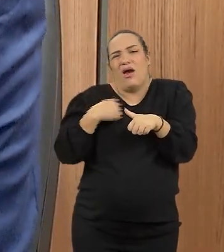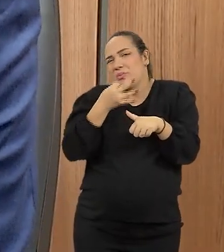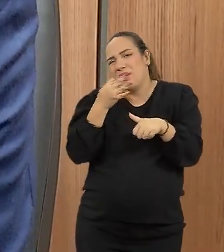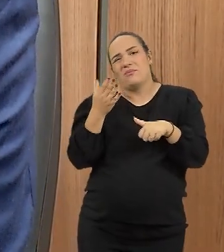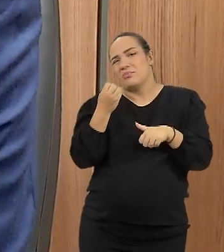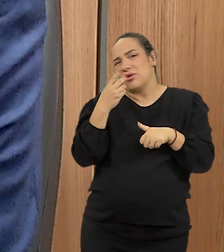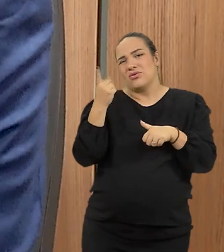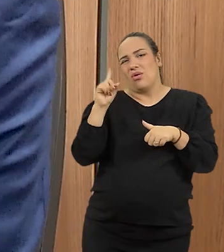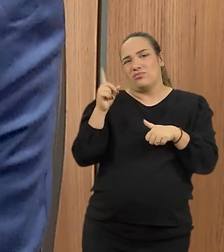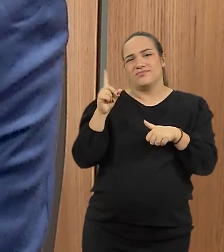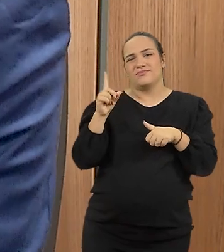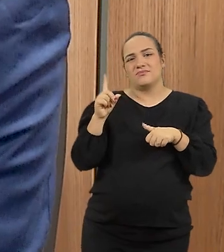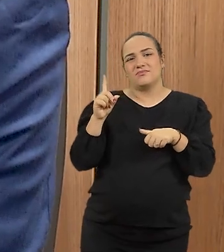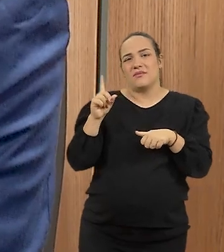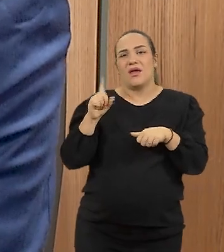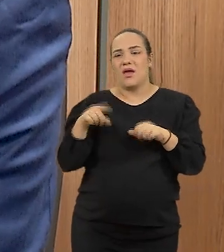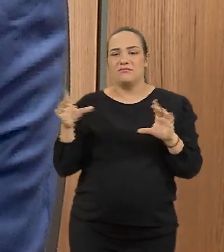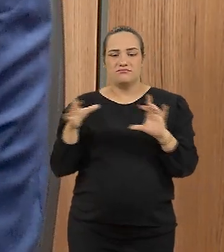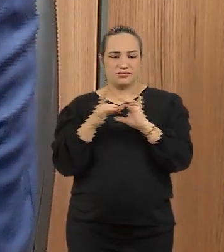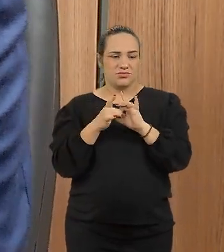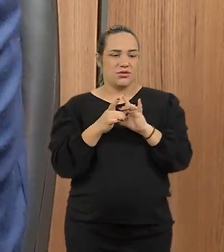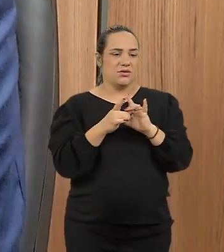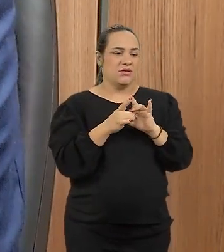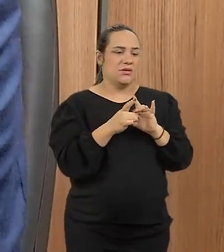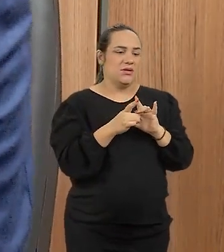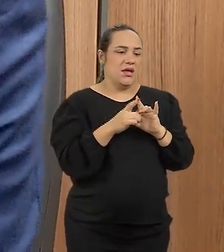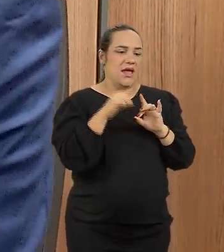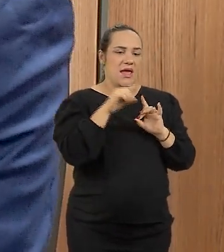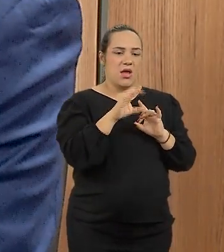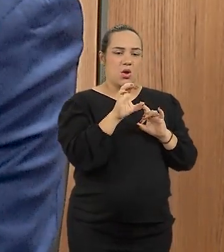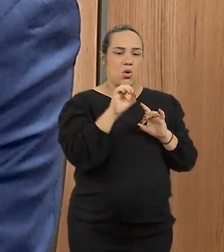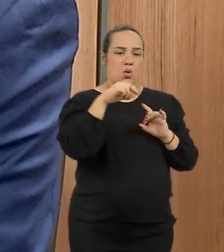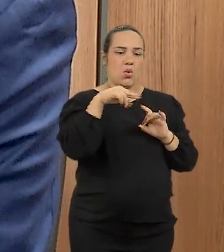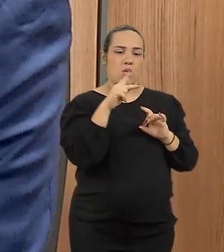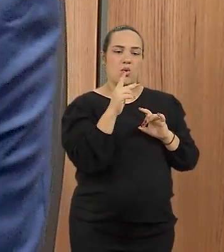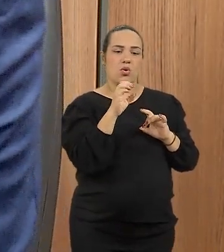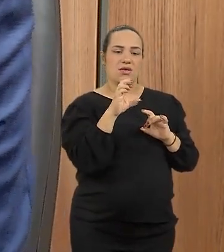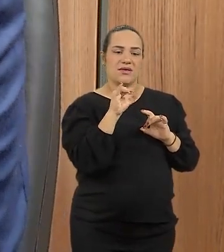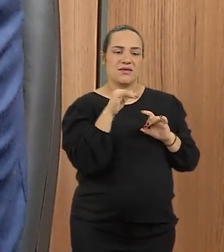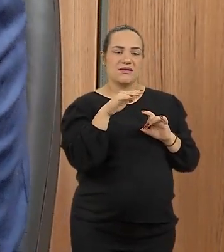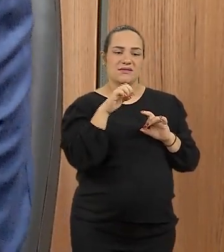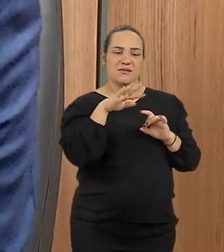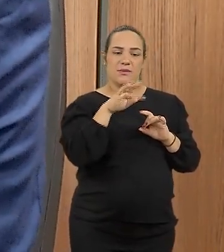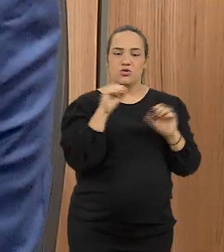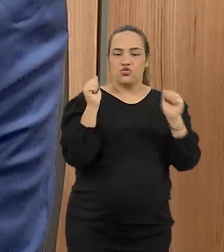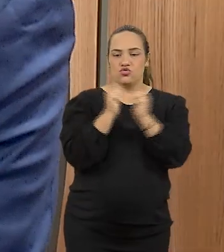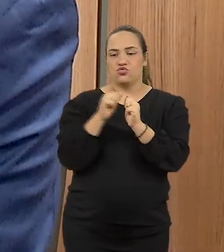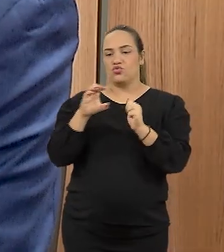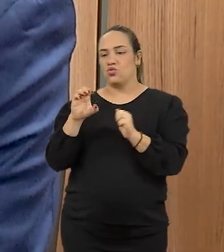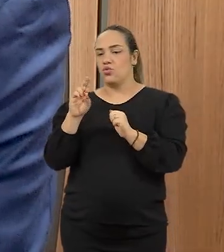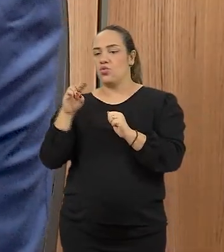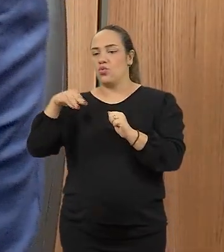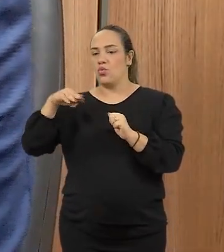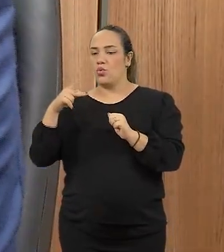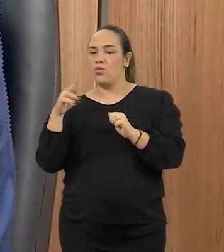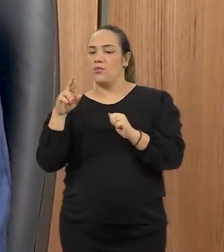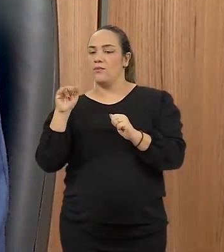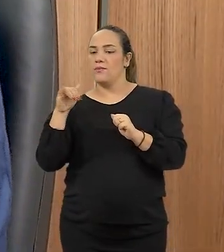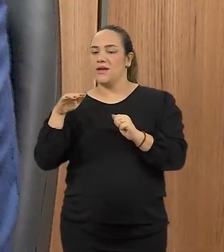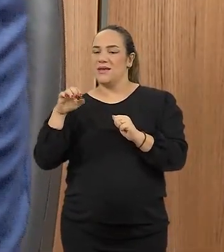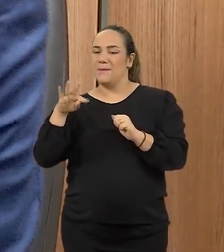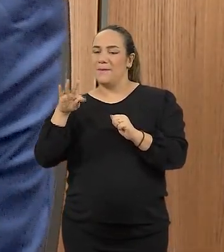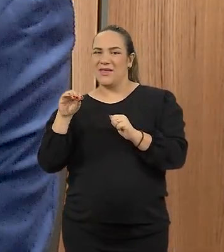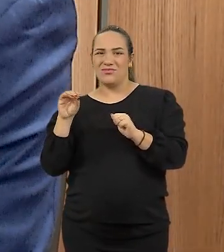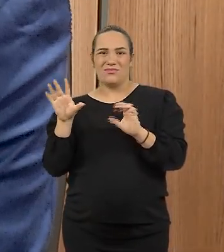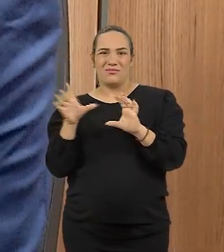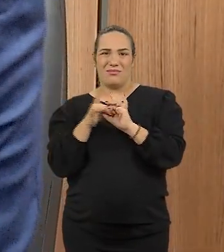com bons olhos essa criação de um cumprimento de sentença, essa confusão que se fez entre processo de